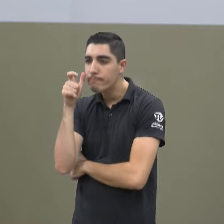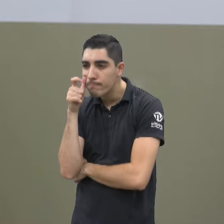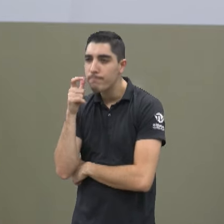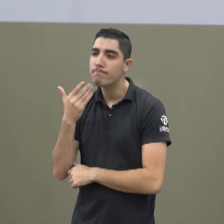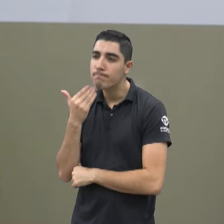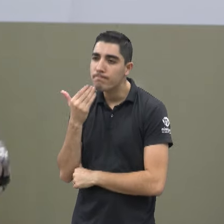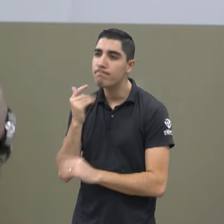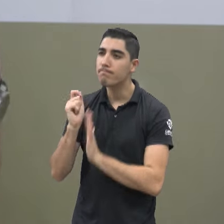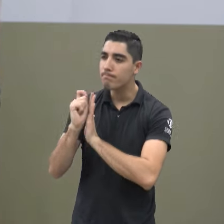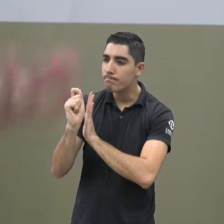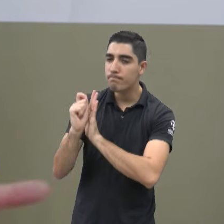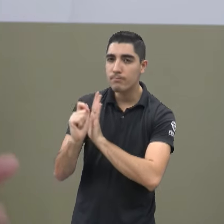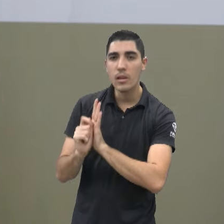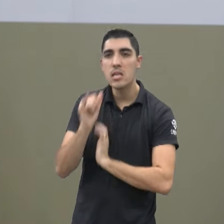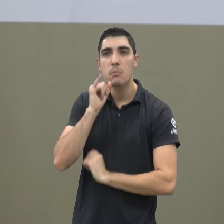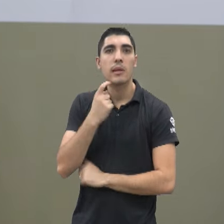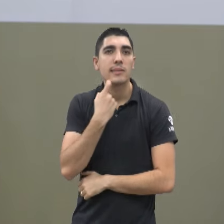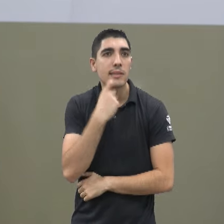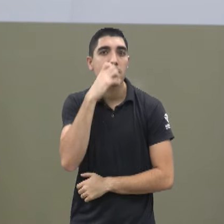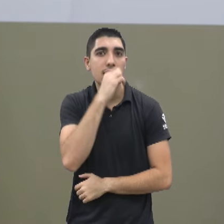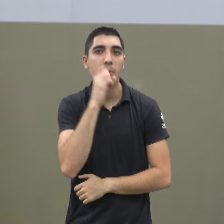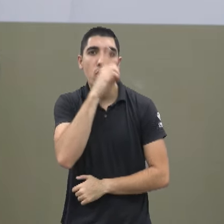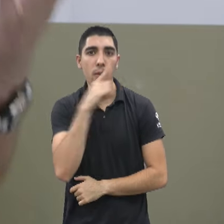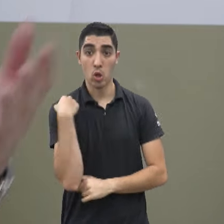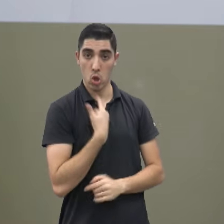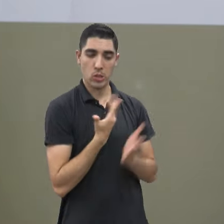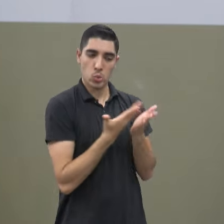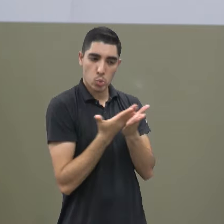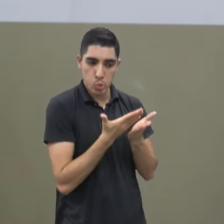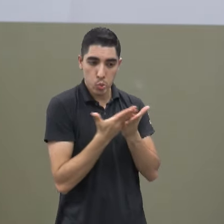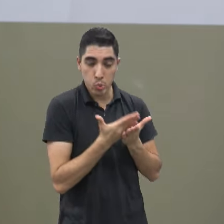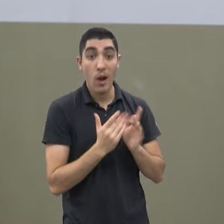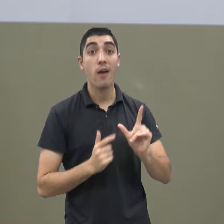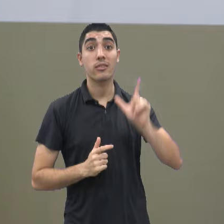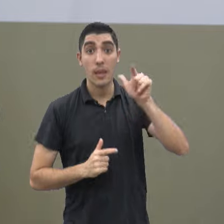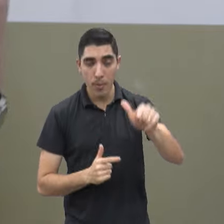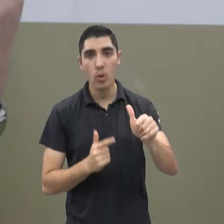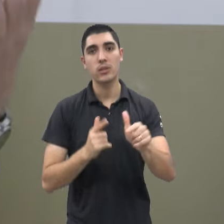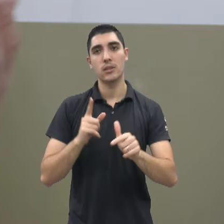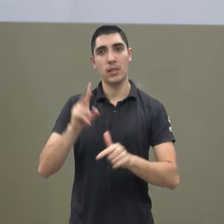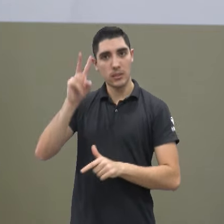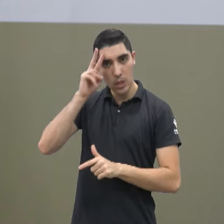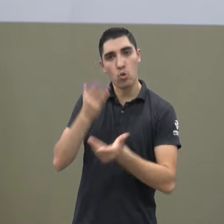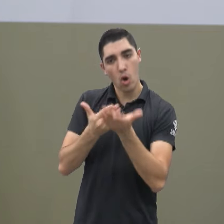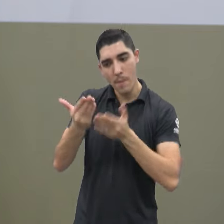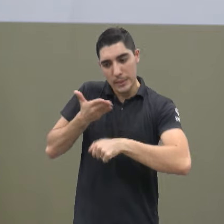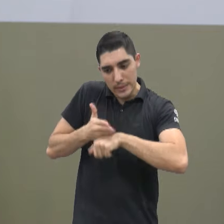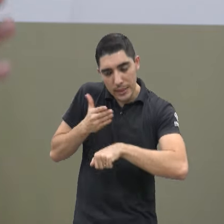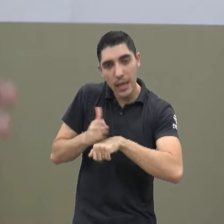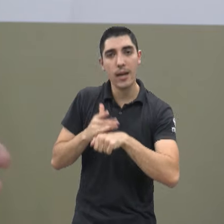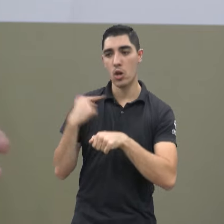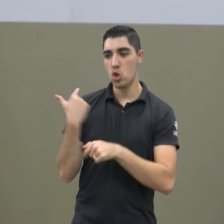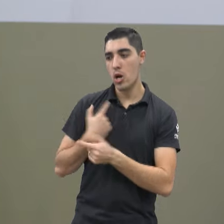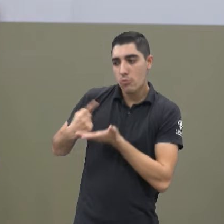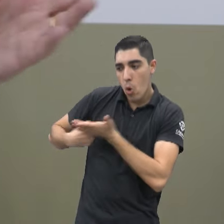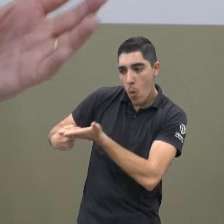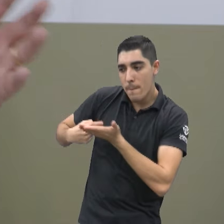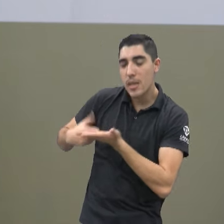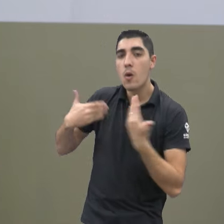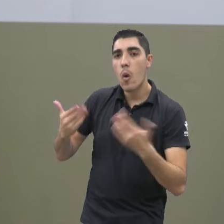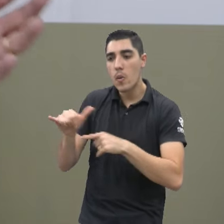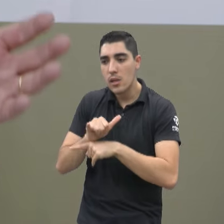gente passa um pedaço, a gente treina em cima de alguma situação, se marcam zona, se marca individual, qual a característica. Eu faço muito